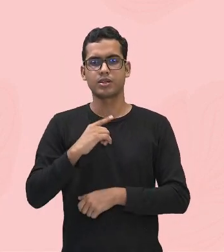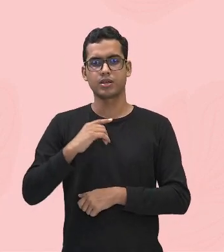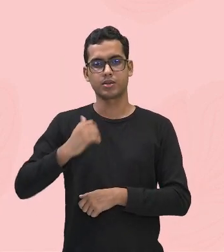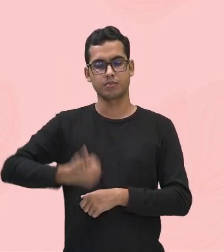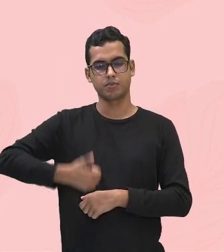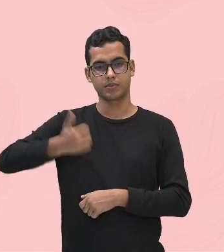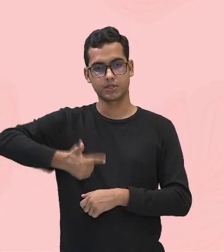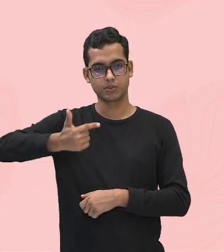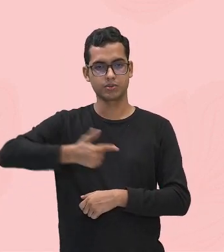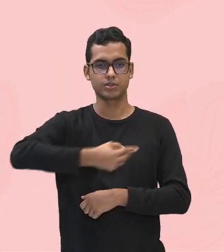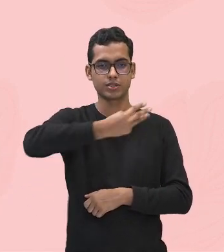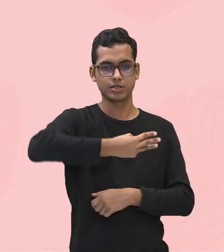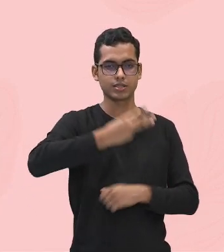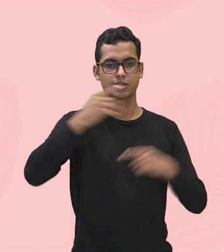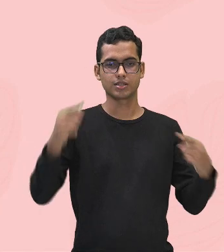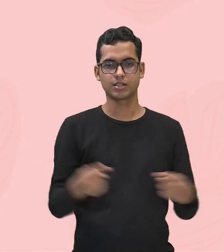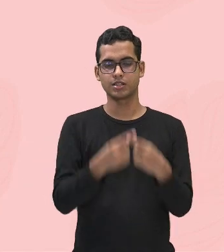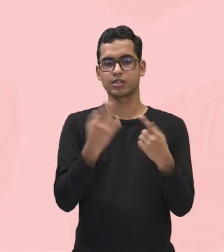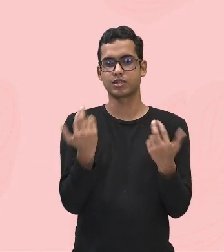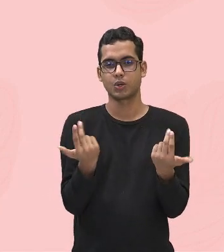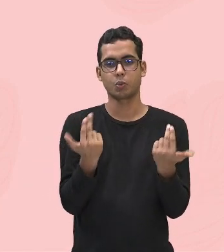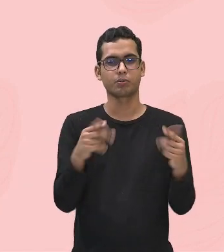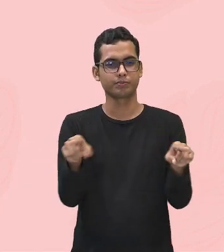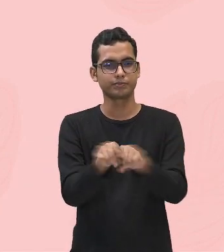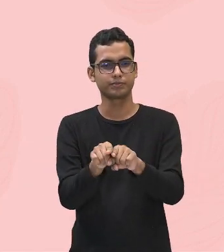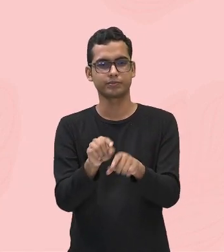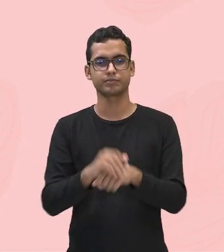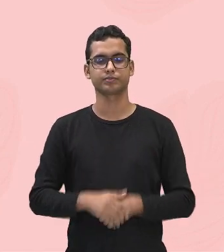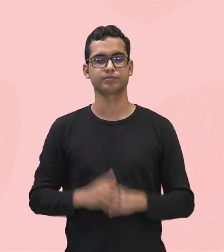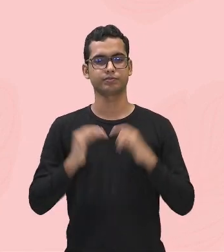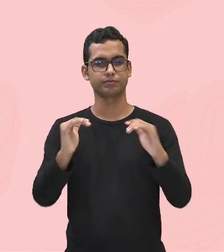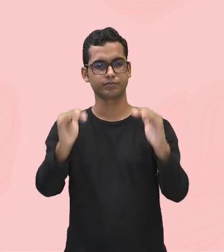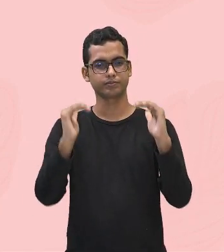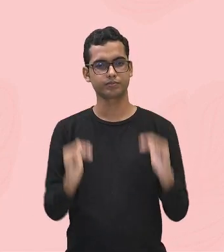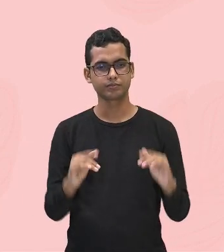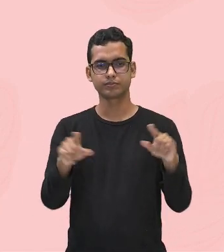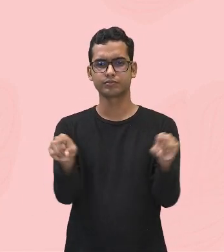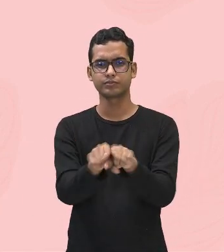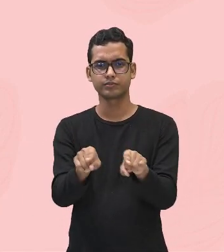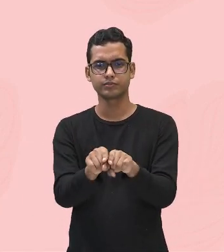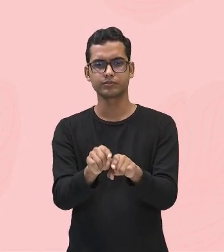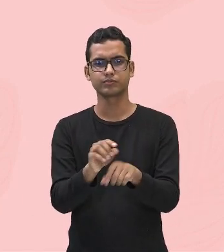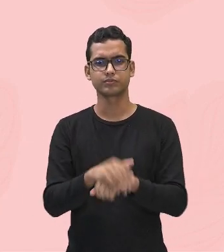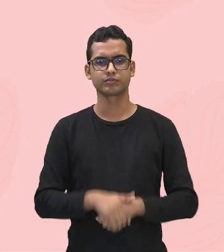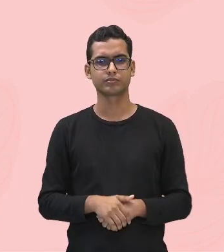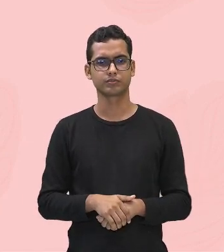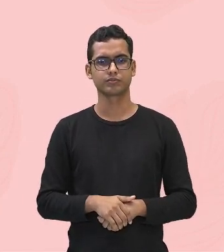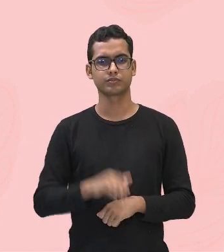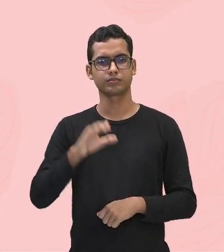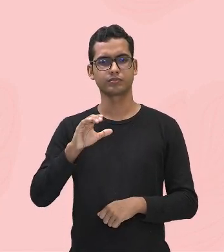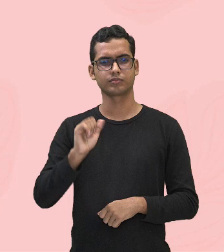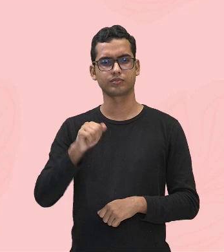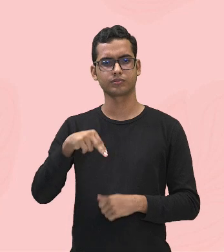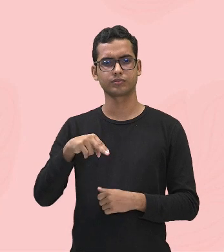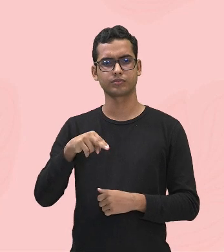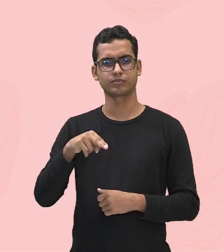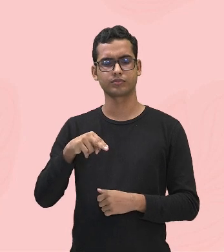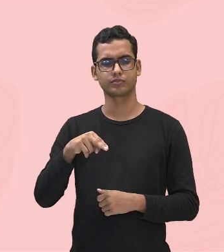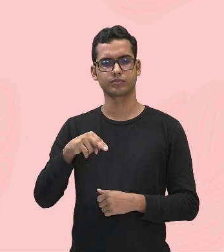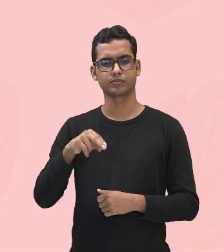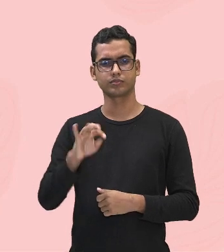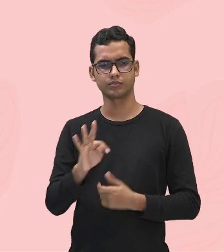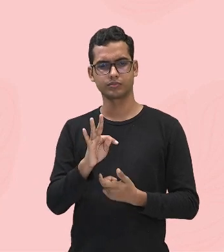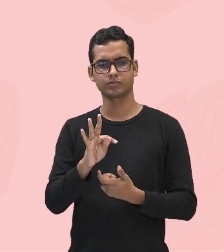forma igual, sendo também na terceira do plural igual. Então, além de ser um verbo regular,